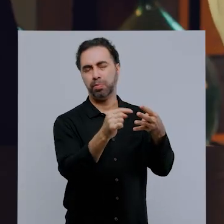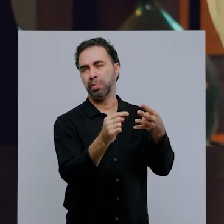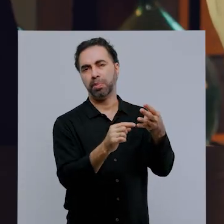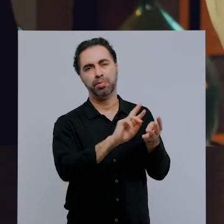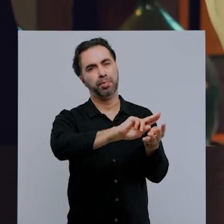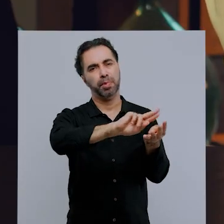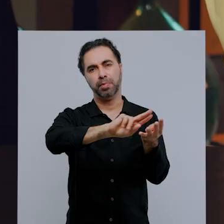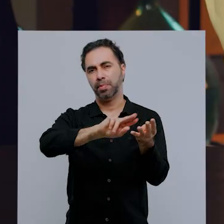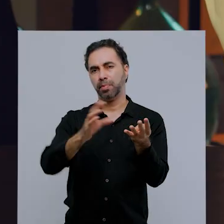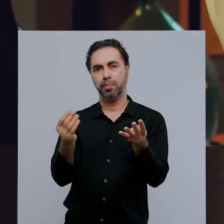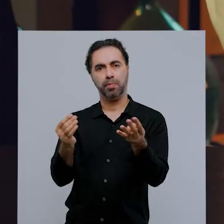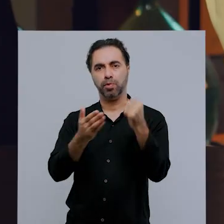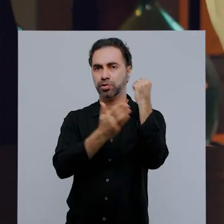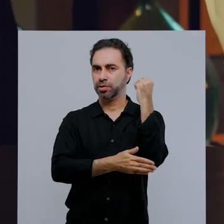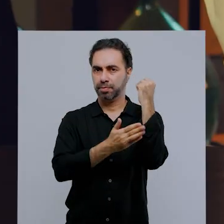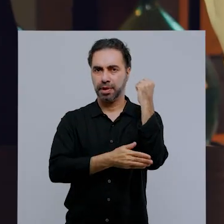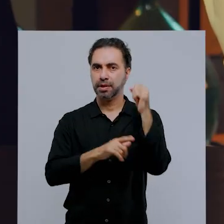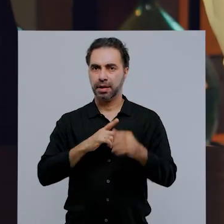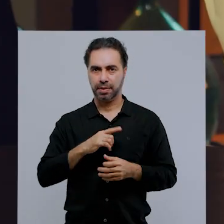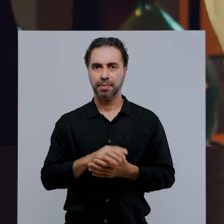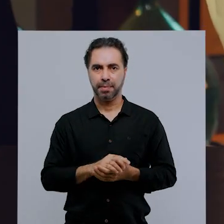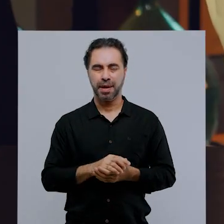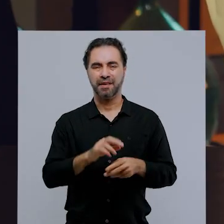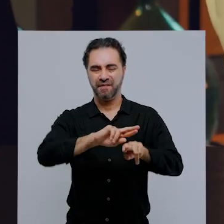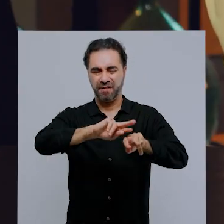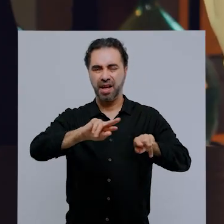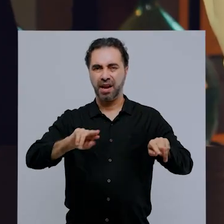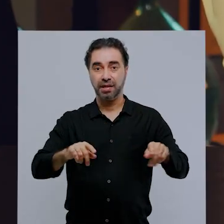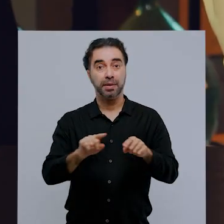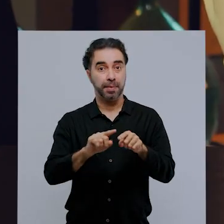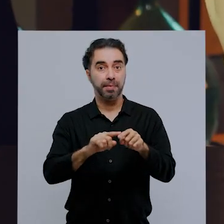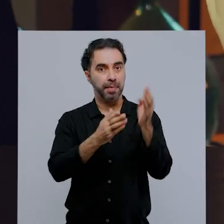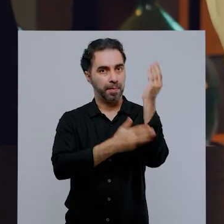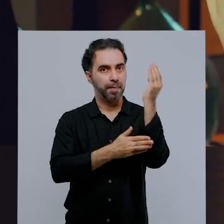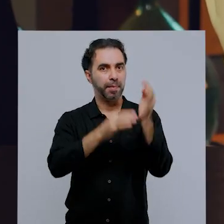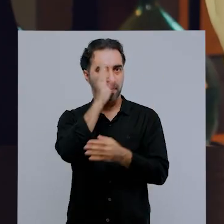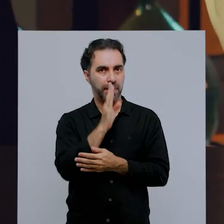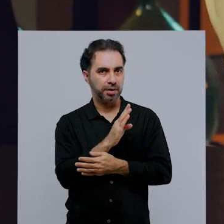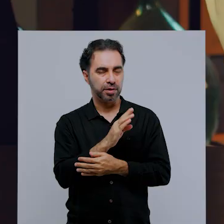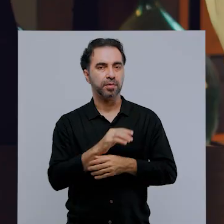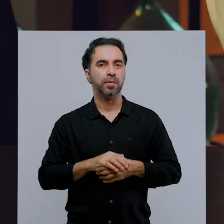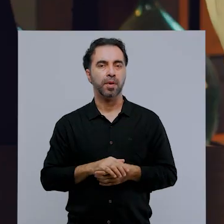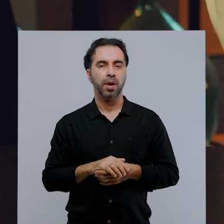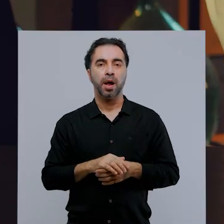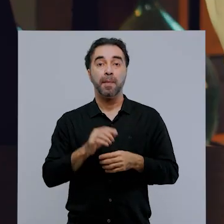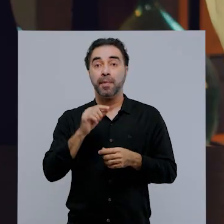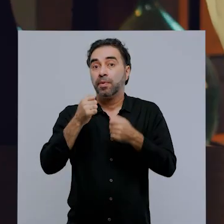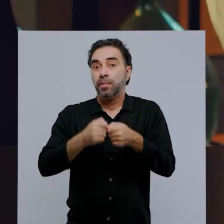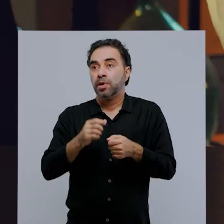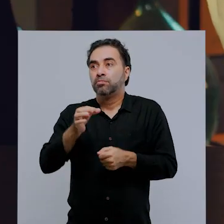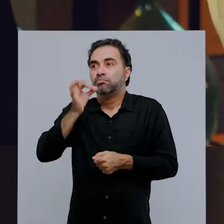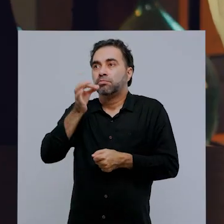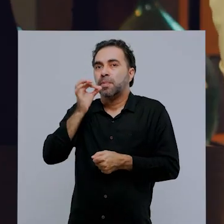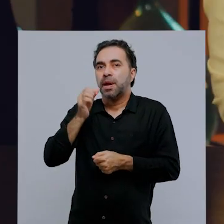Jequitibá, várias madeiras que a gente tem aí, Jequitibá rosa, né, pau-brasil, que é uma madeira em extinção, para você poder degustar. E